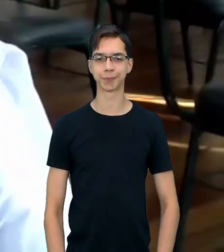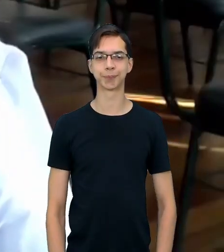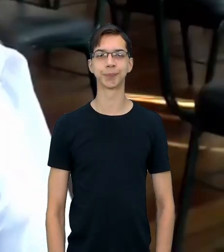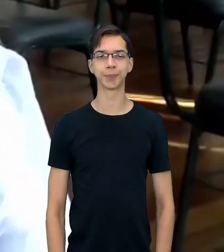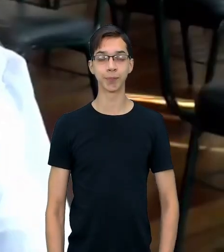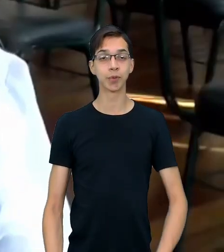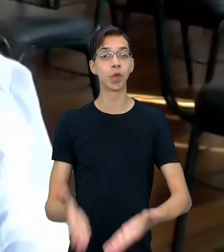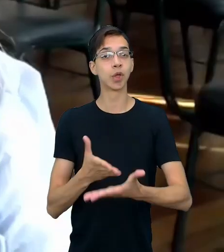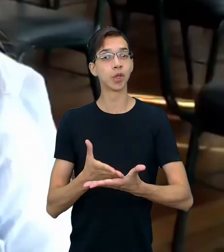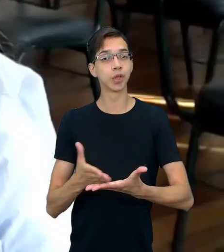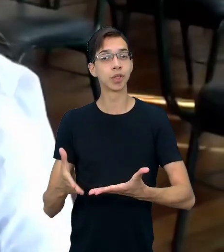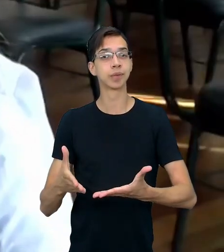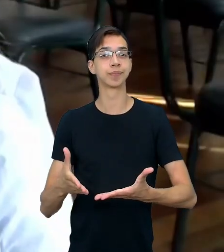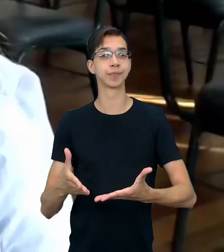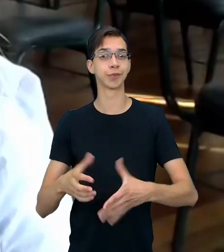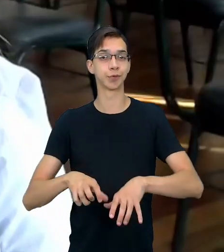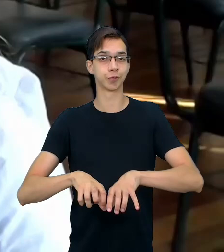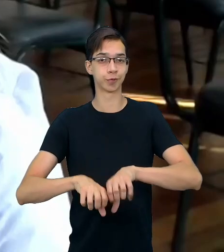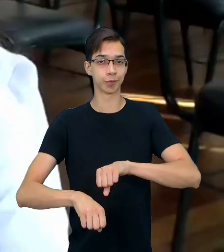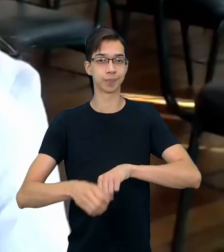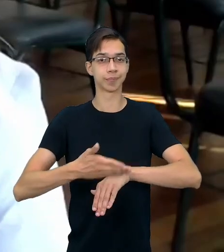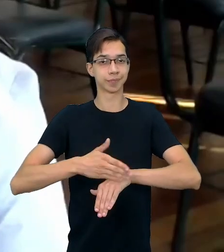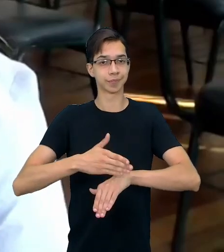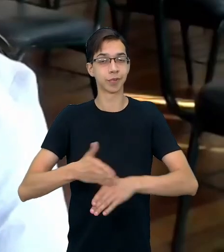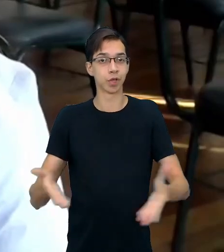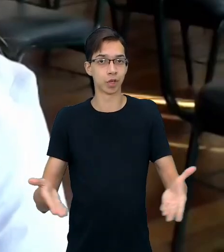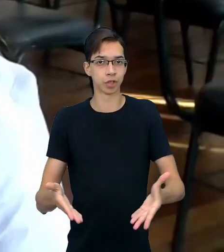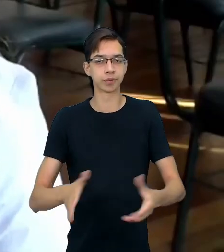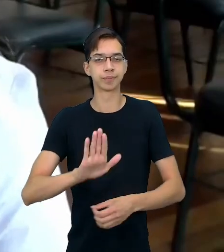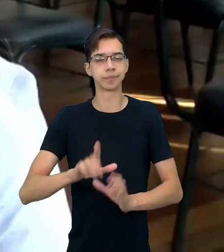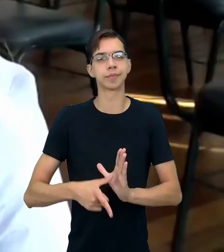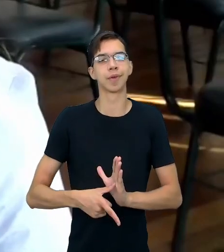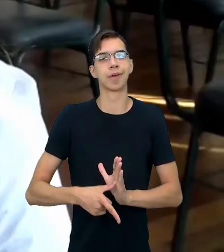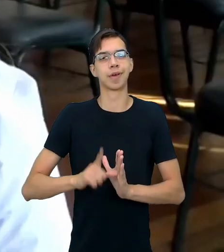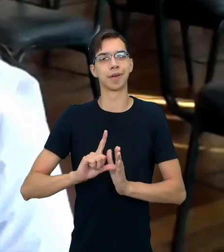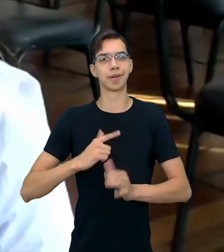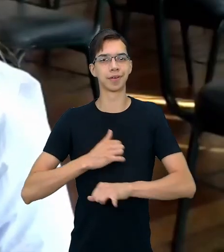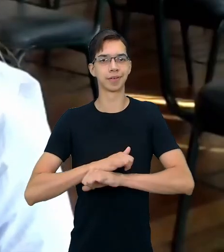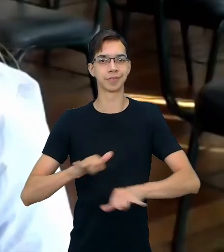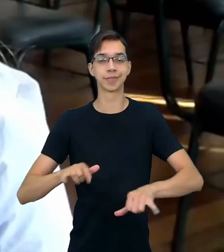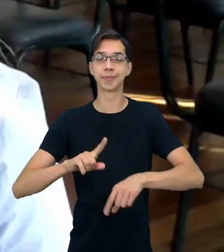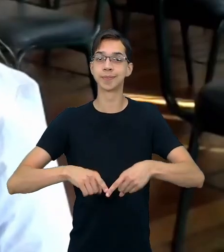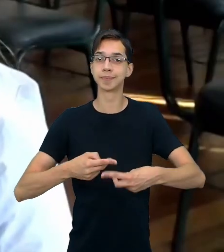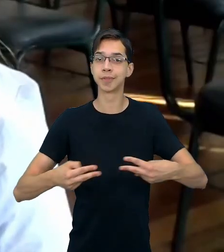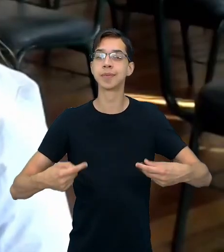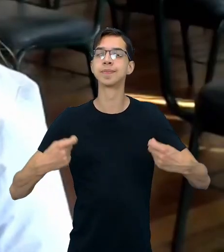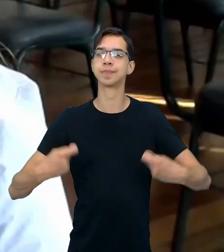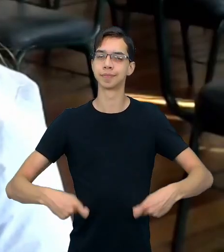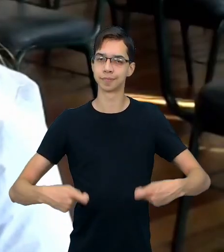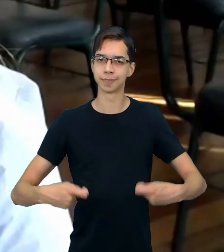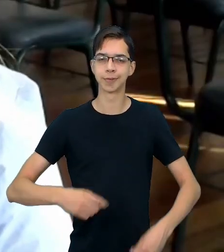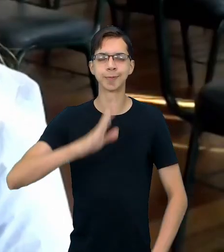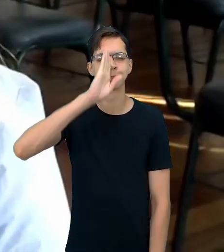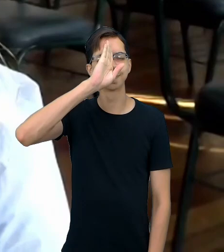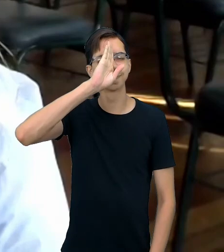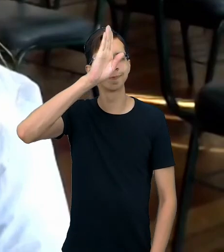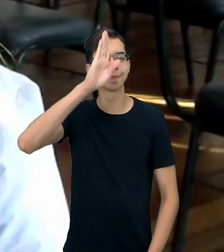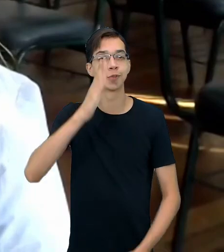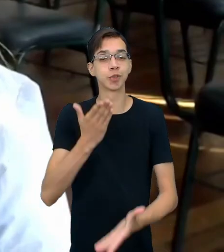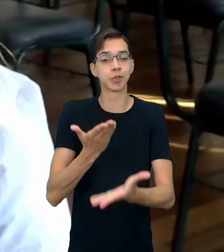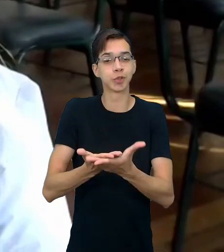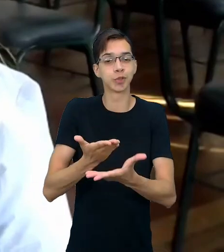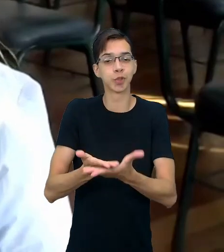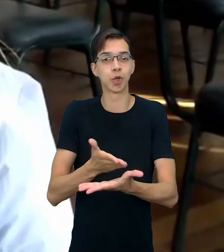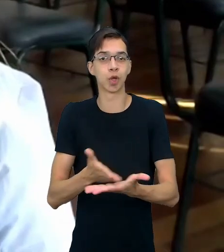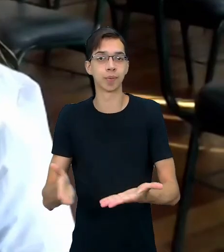hoje, a gente vai falar da relevância de estar com os materiais, né? Então, para iniciar os nossos estudos, é muito importante